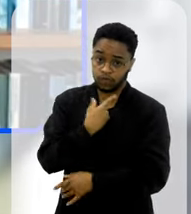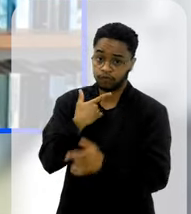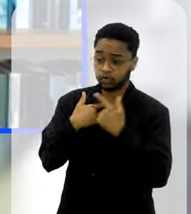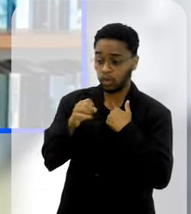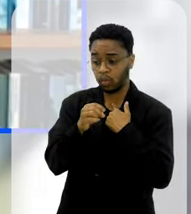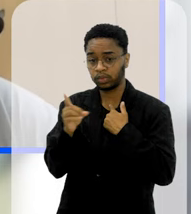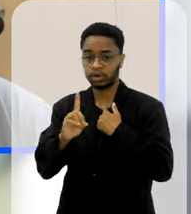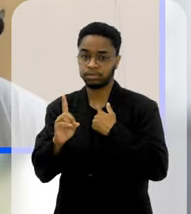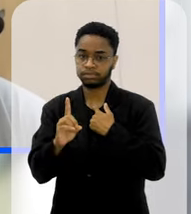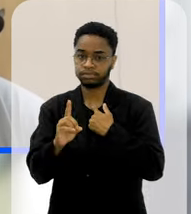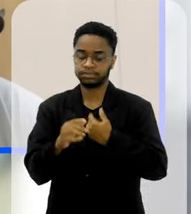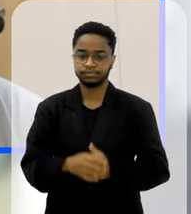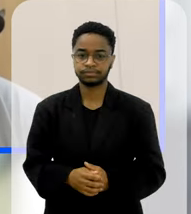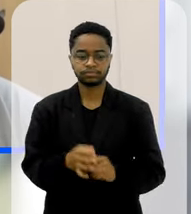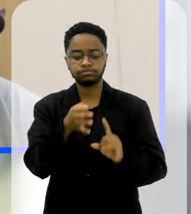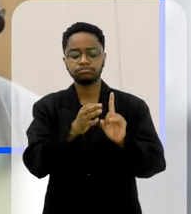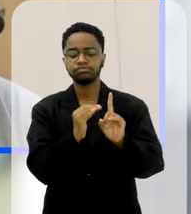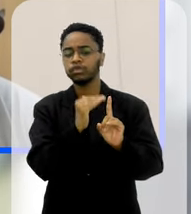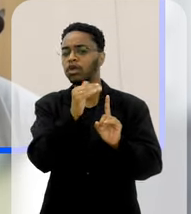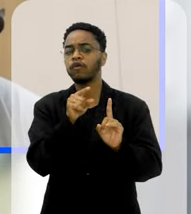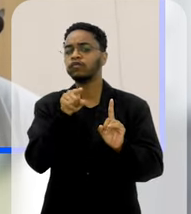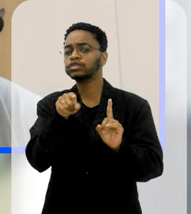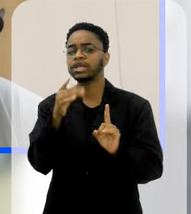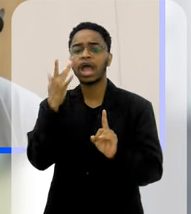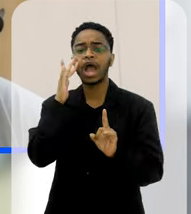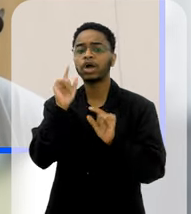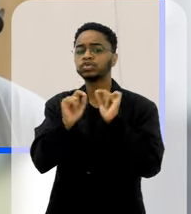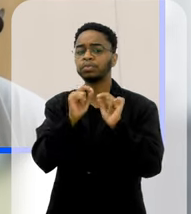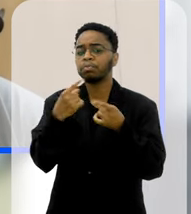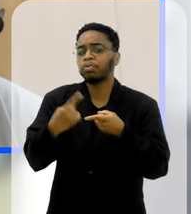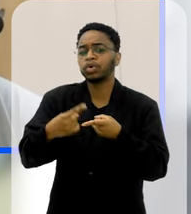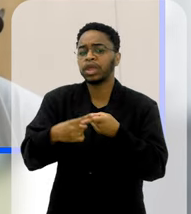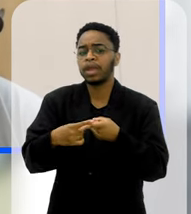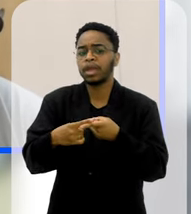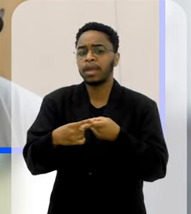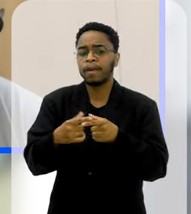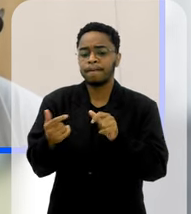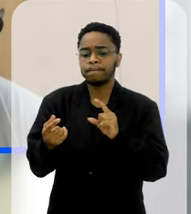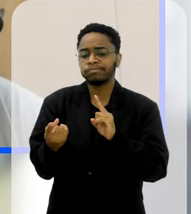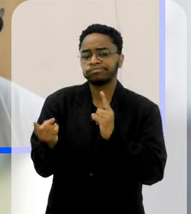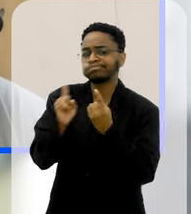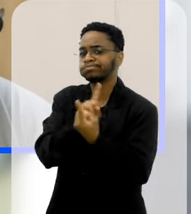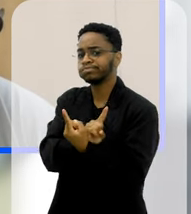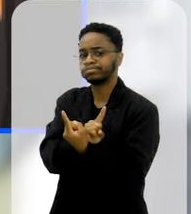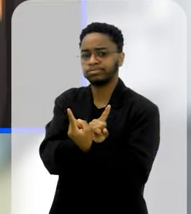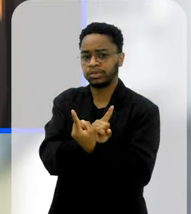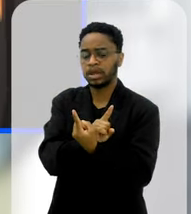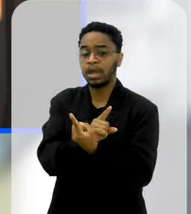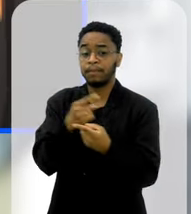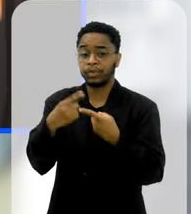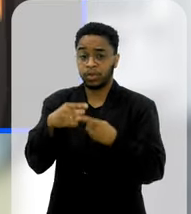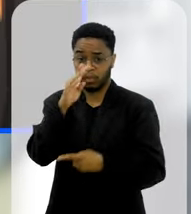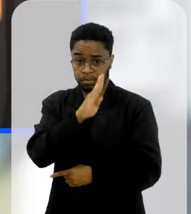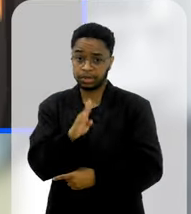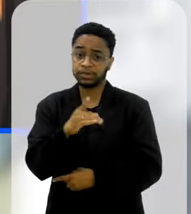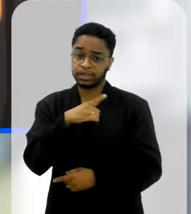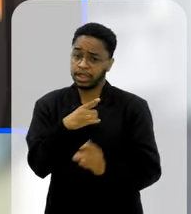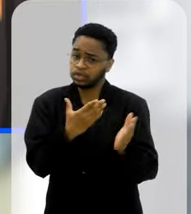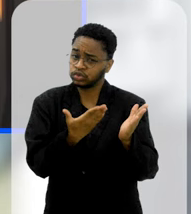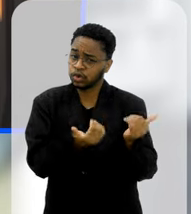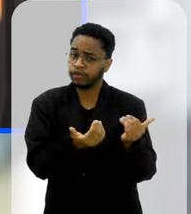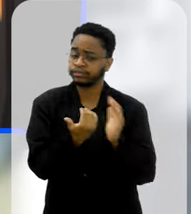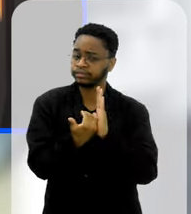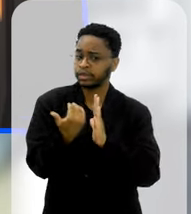nossa vontade. Desembargadora, o que a senhora atribui, né, essa inversão da pirâmide, já que o Brasil é um país tão